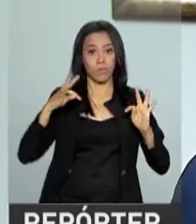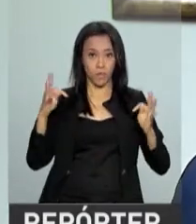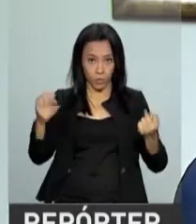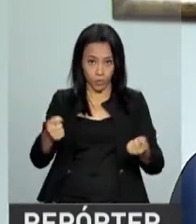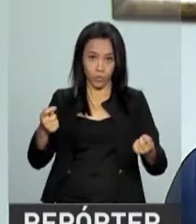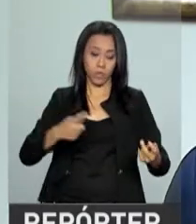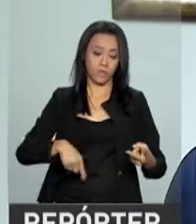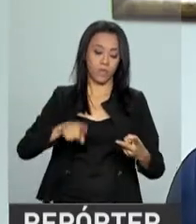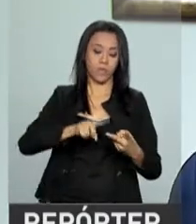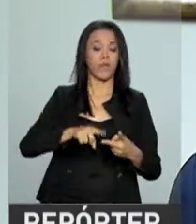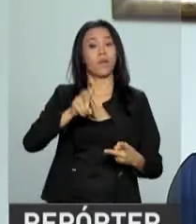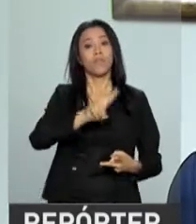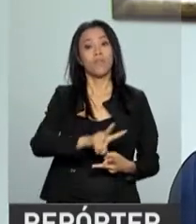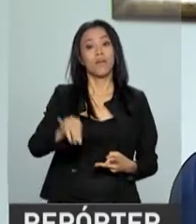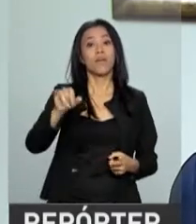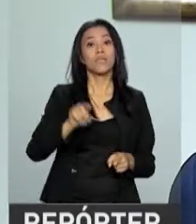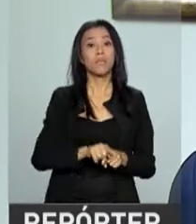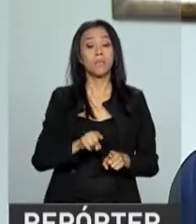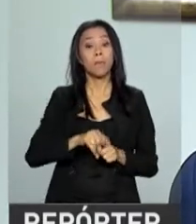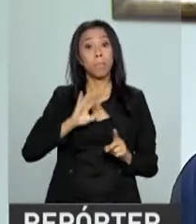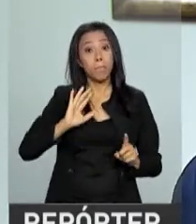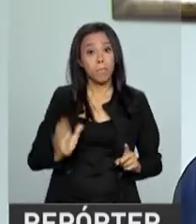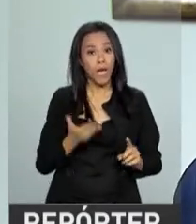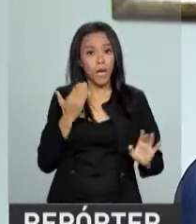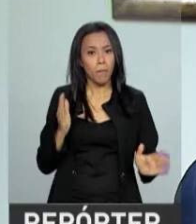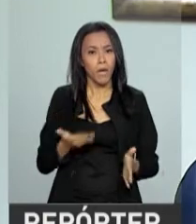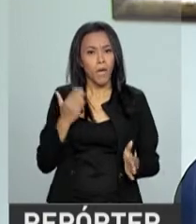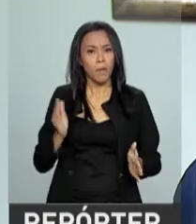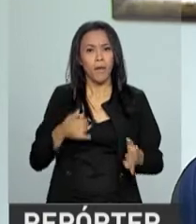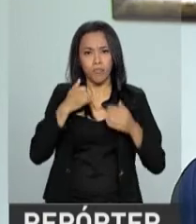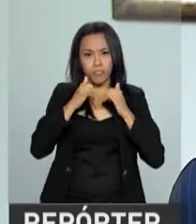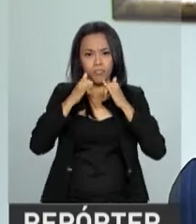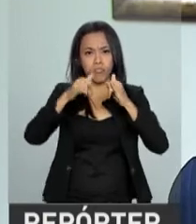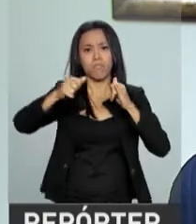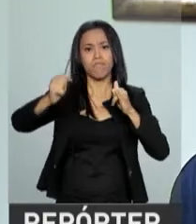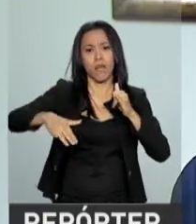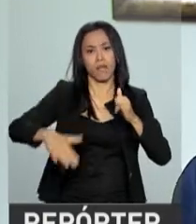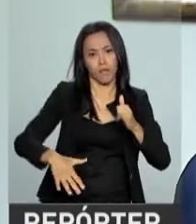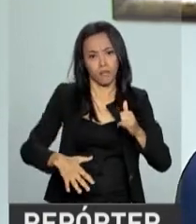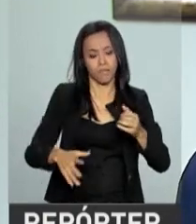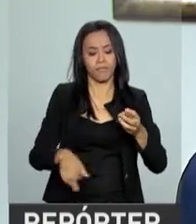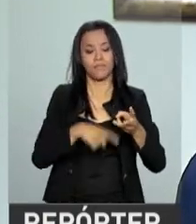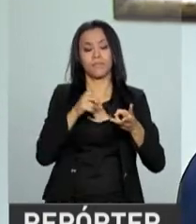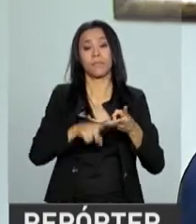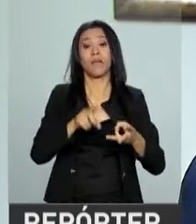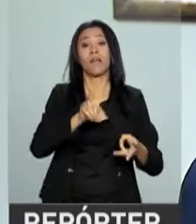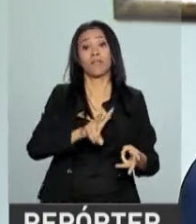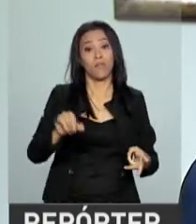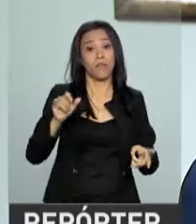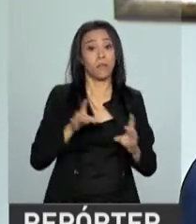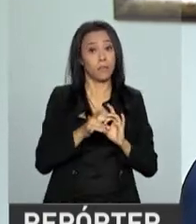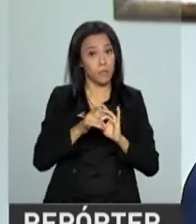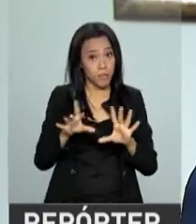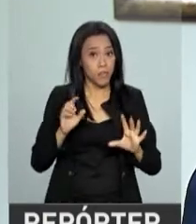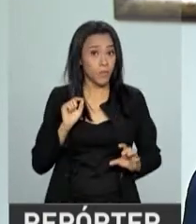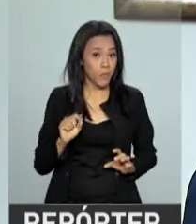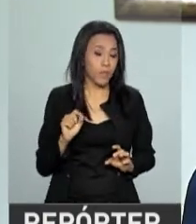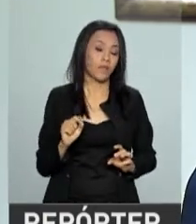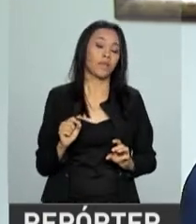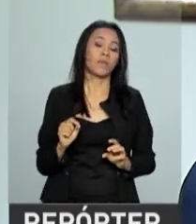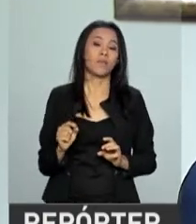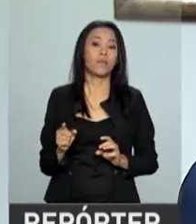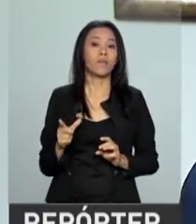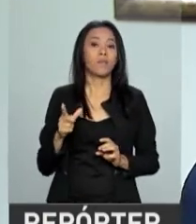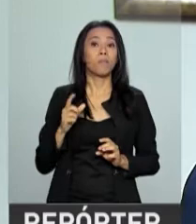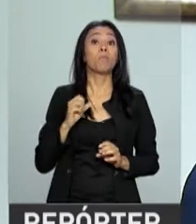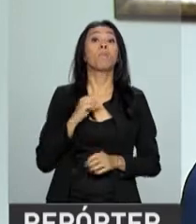que se produza mais energia ea um preço mais barato ela vai permitir que é se coloque